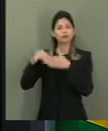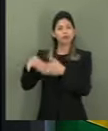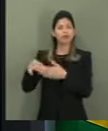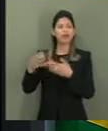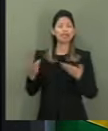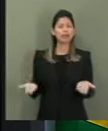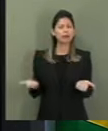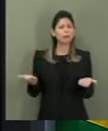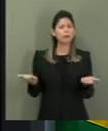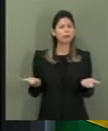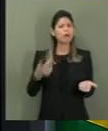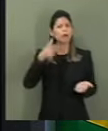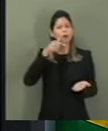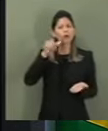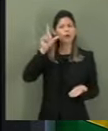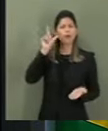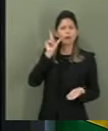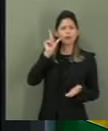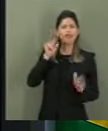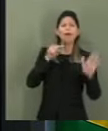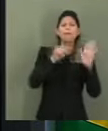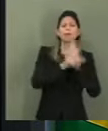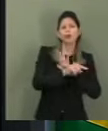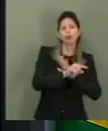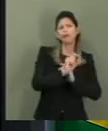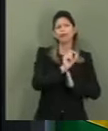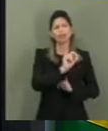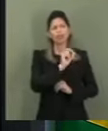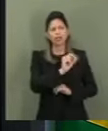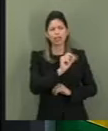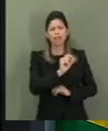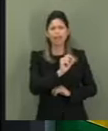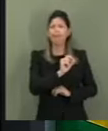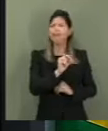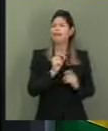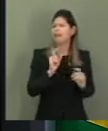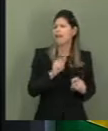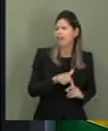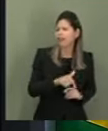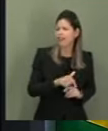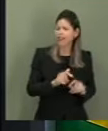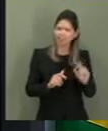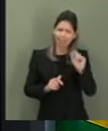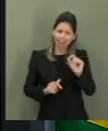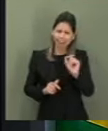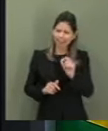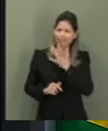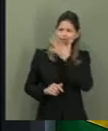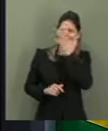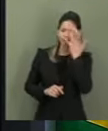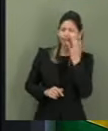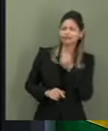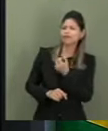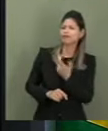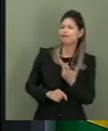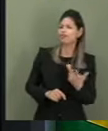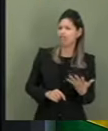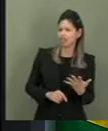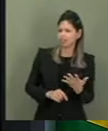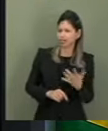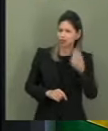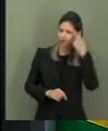mas afinal, quem são os lanceiros negros? Os lanceiros negros